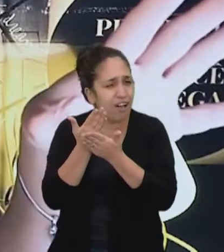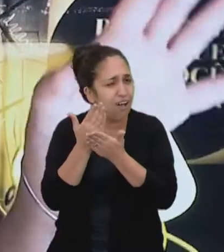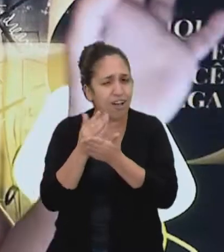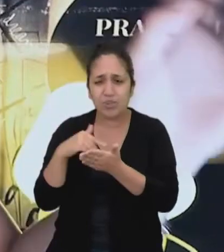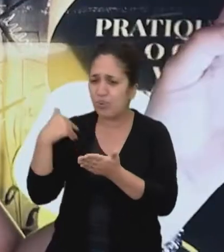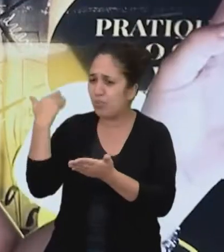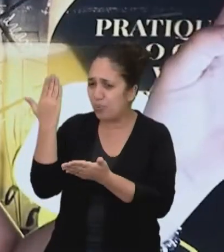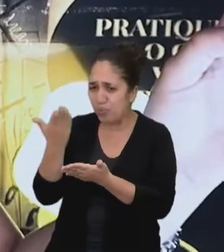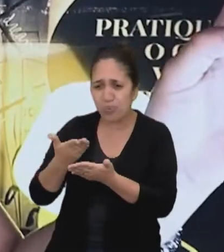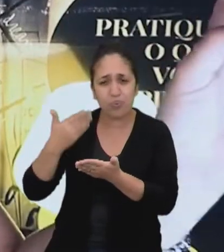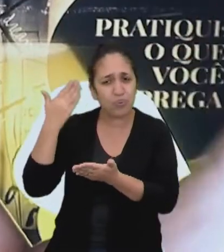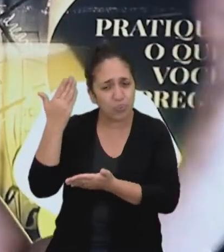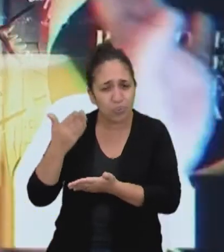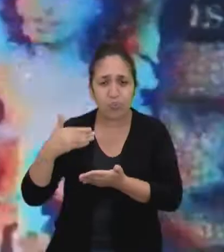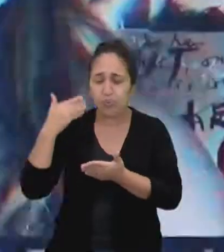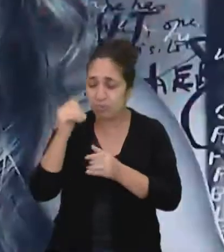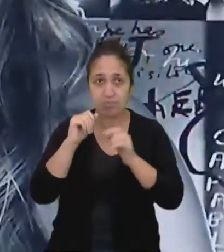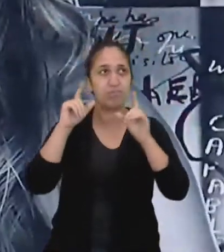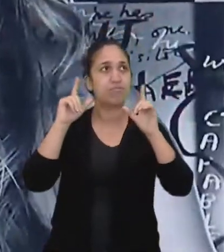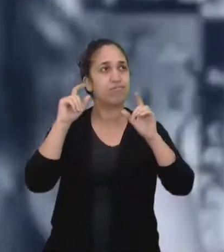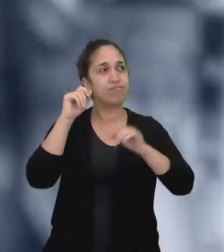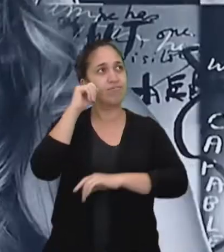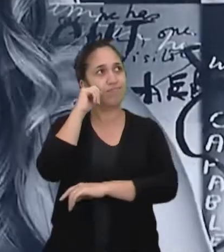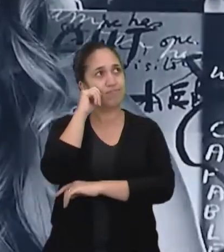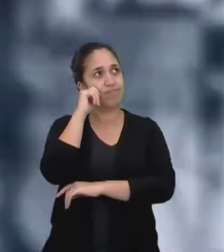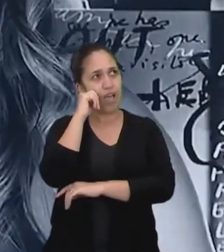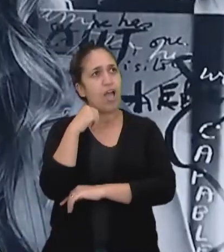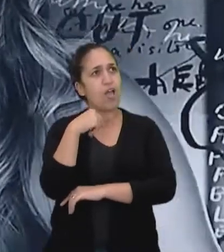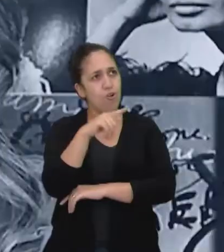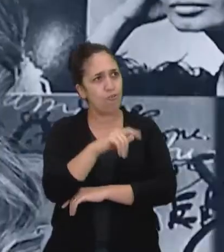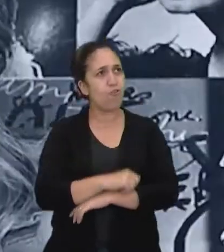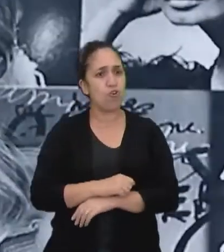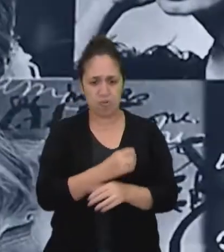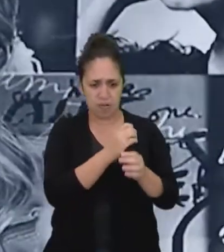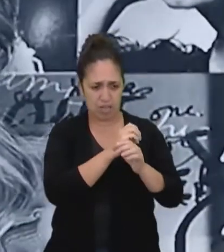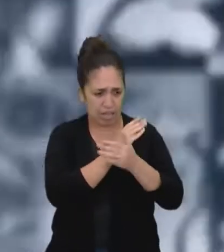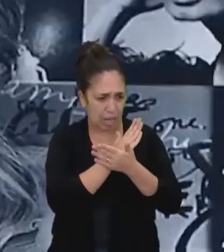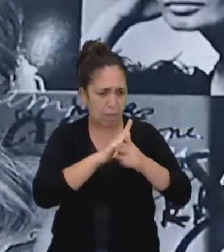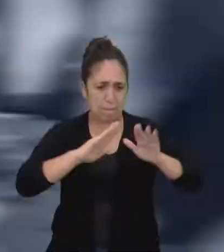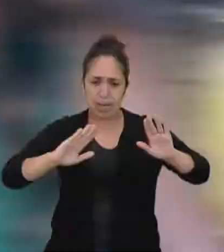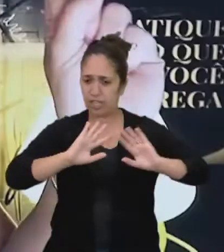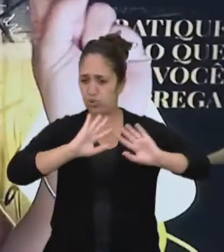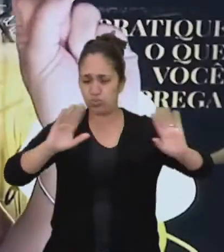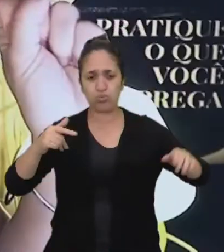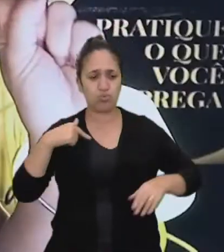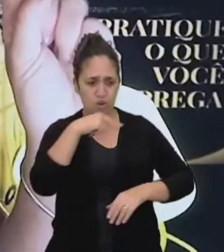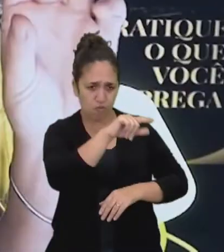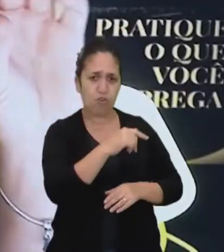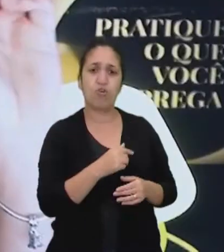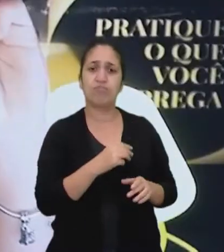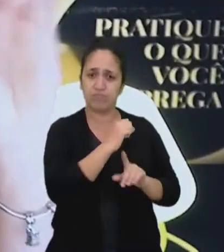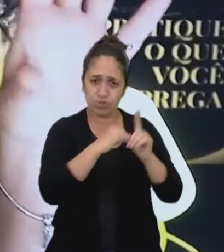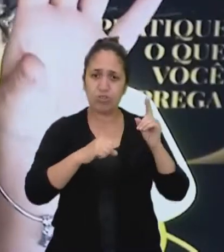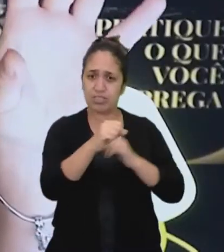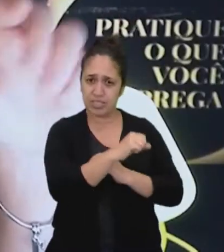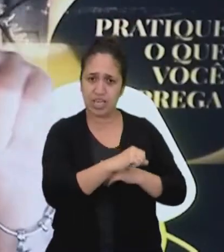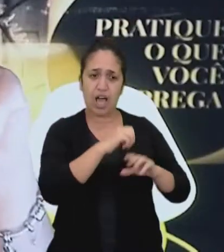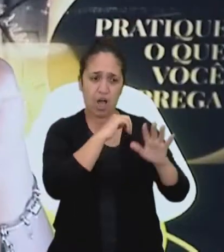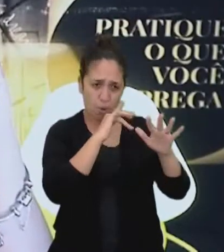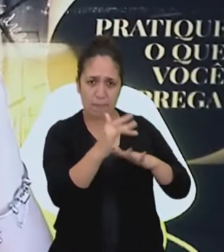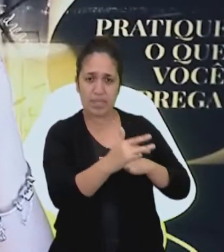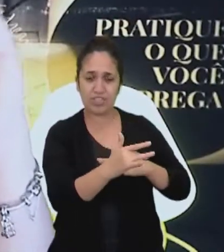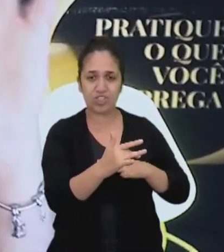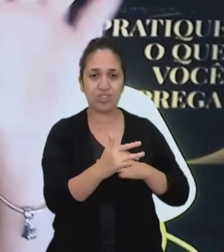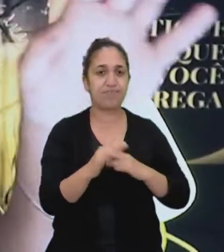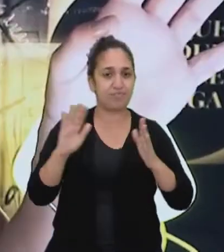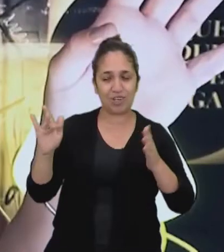outro dia, acordei e disse: vou dar cabo dessas lojas porque eu vou ser social media. Sim, né, gente? Uma pessoa que já saiu do